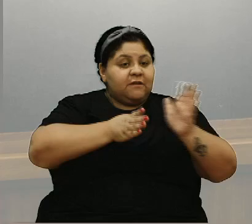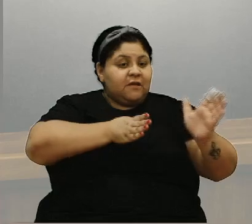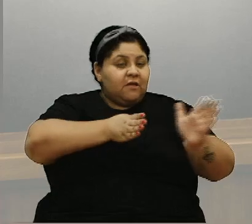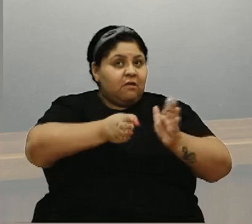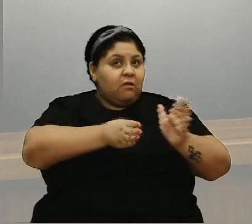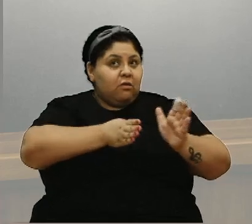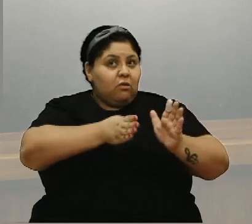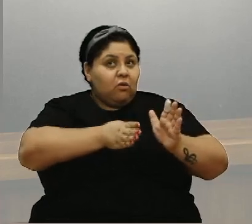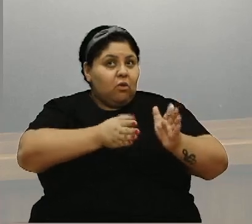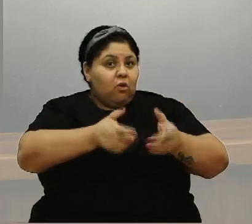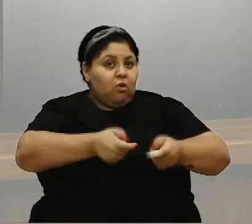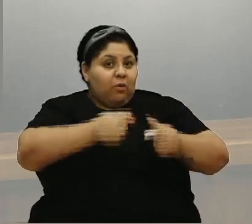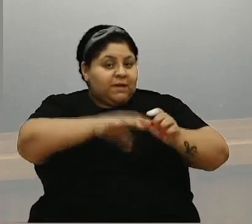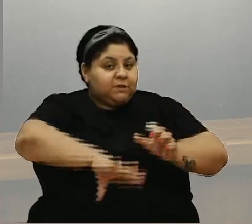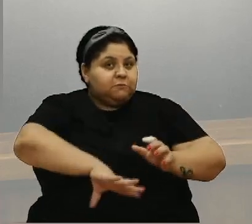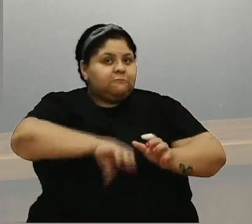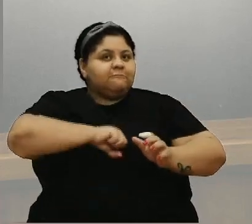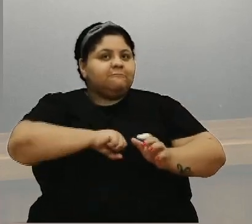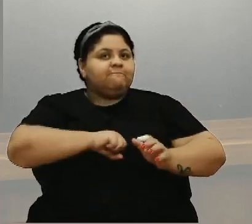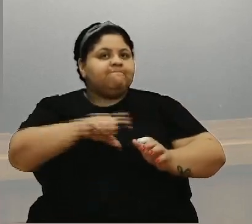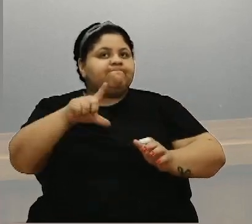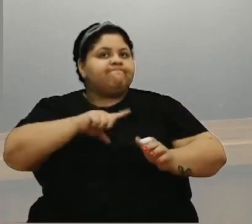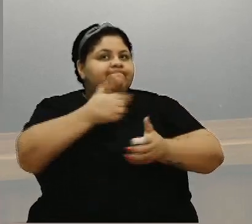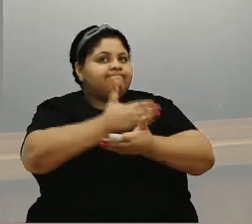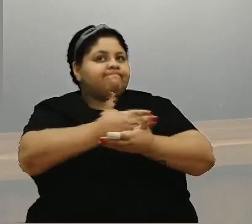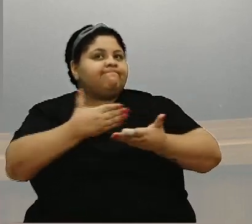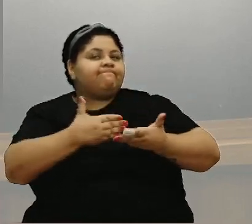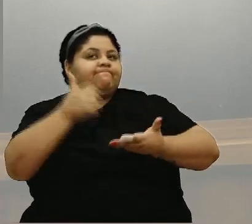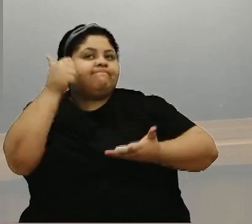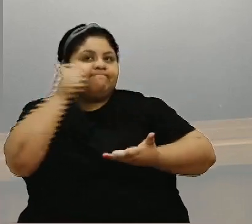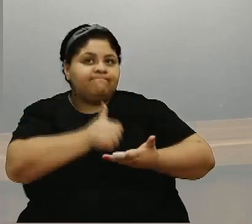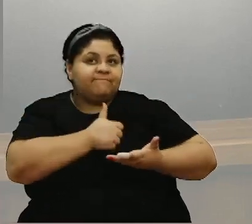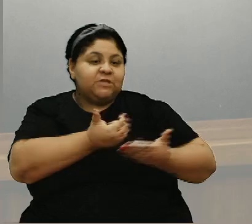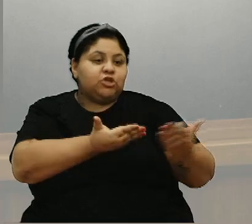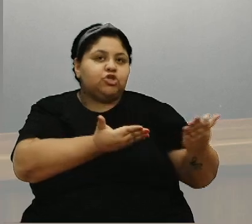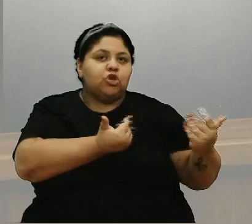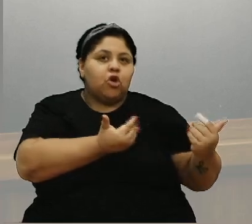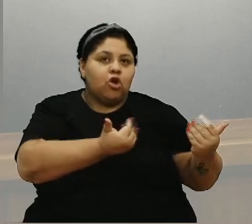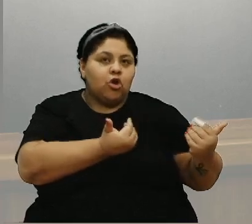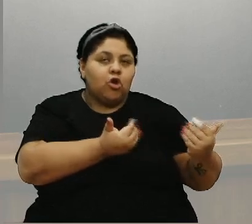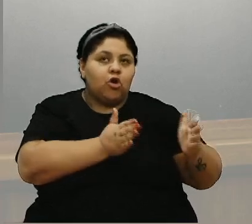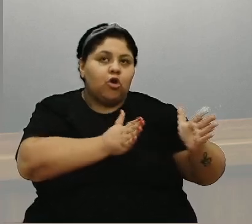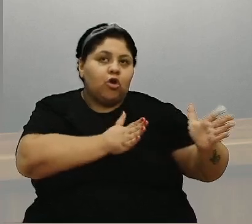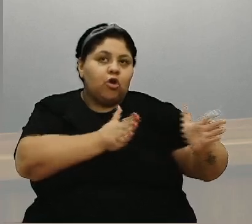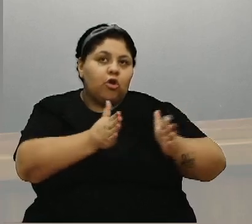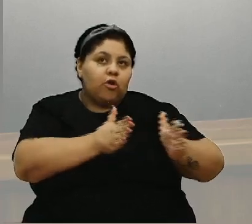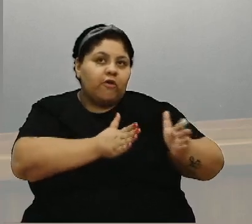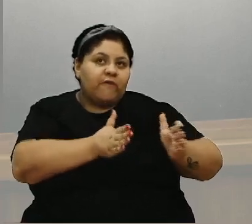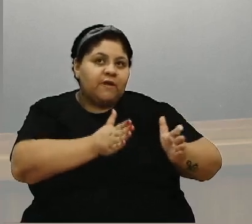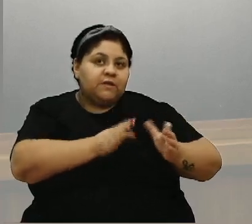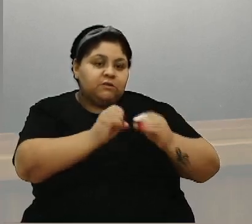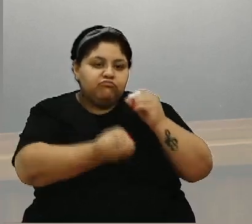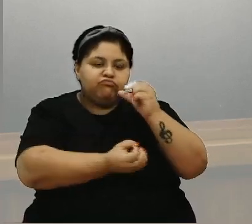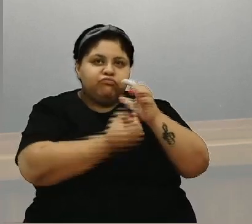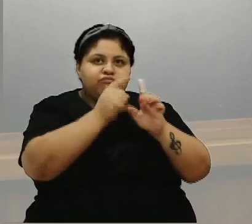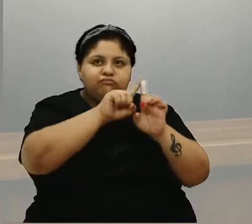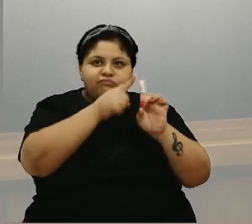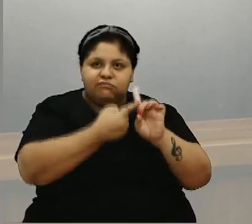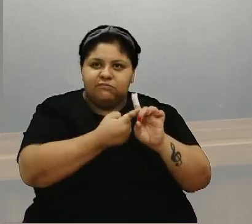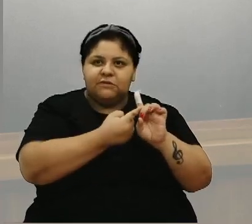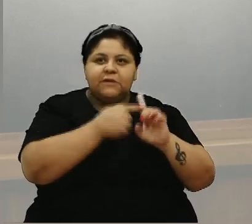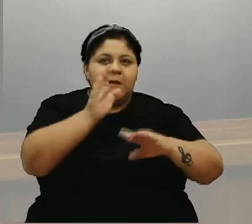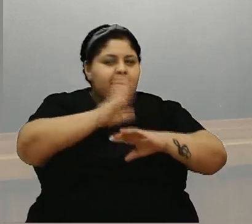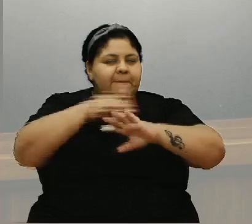climatério. Tem que iniciar já nas mulheres jovens, na fase reprodutiva, porque depois é muito